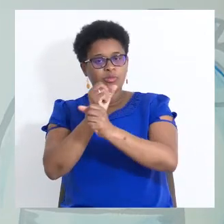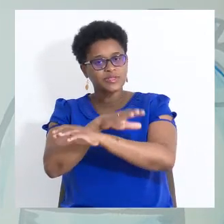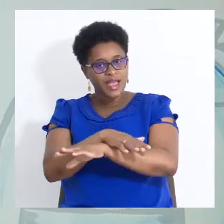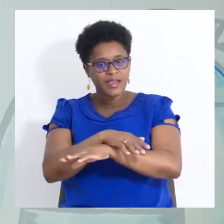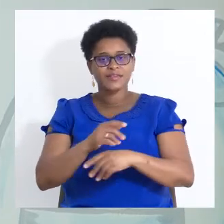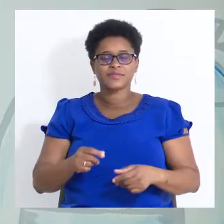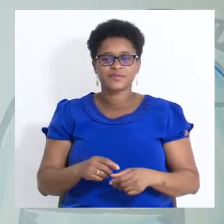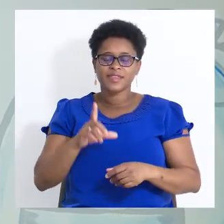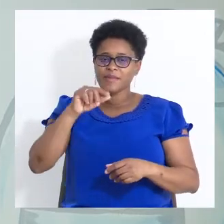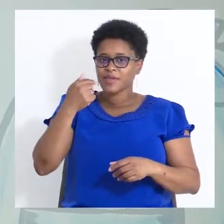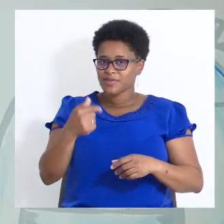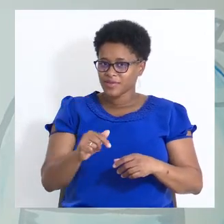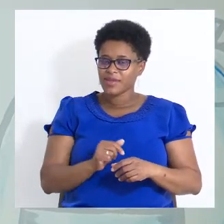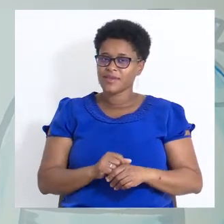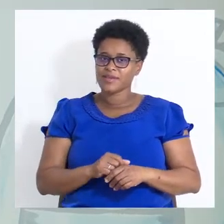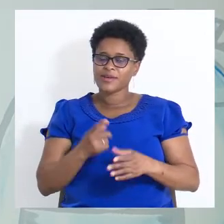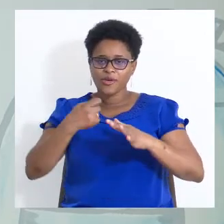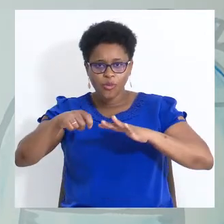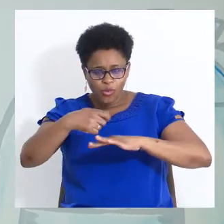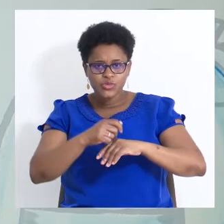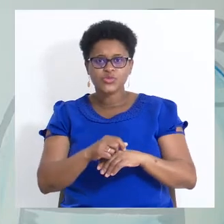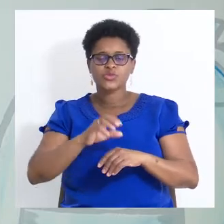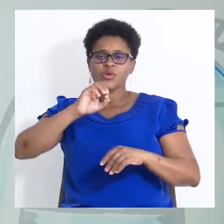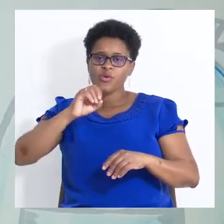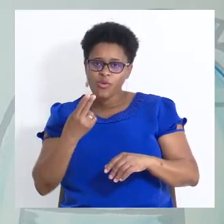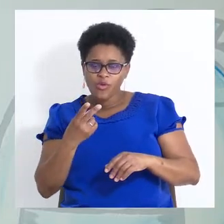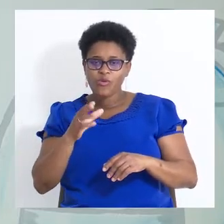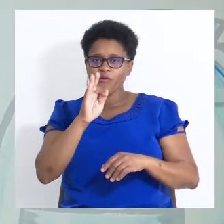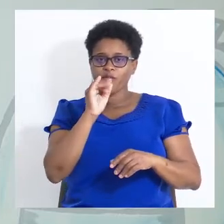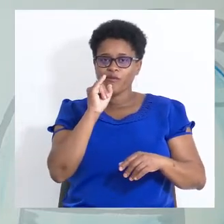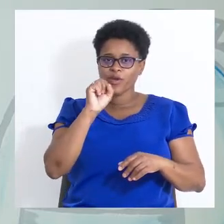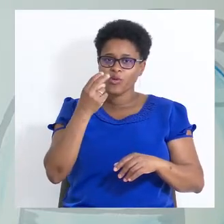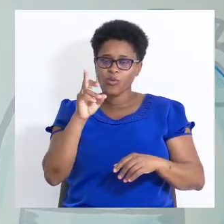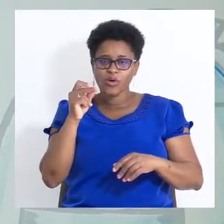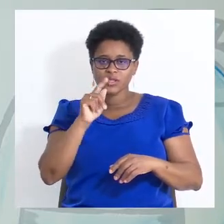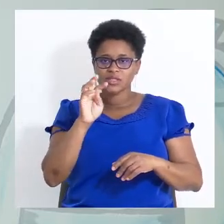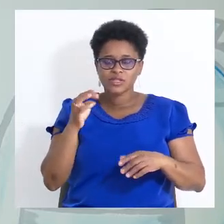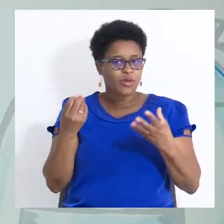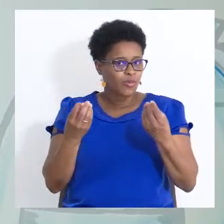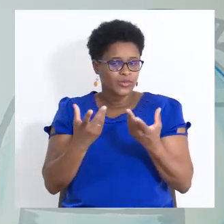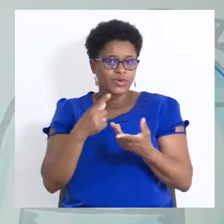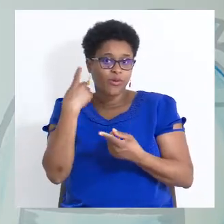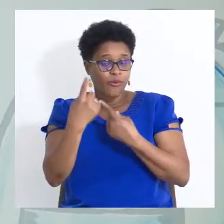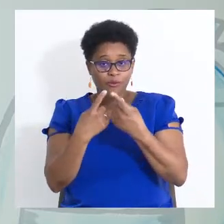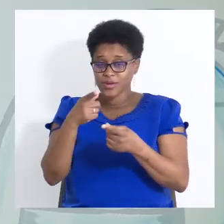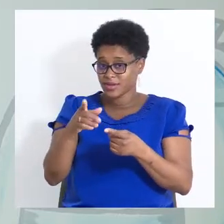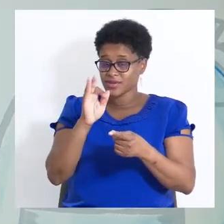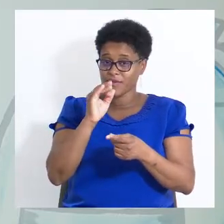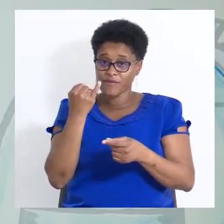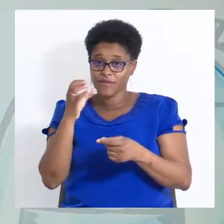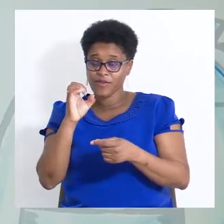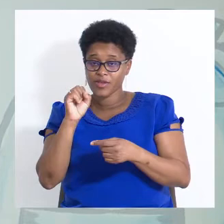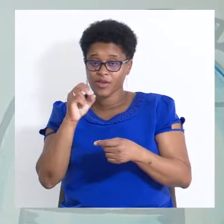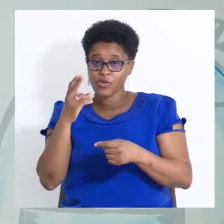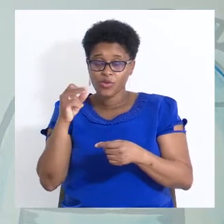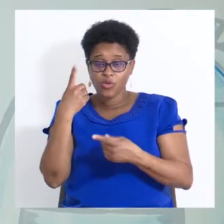publicitário. Tem recursos ou então figuras de estilo em abundância. Uma dessas